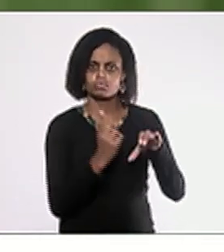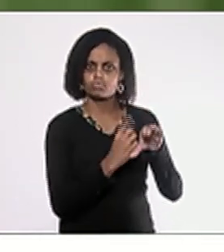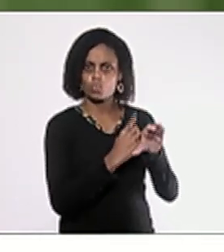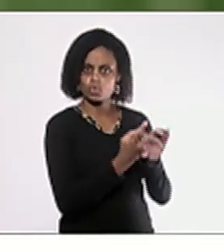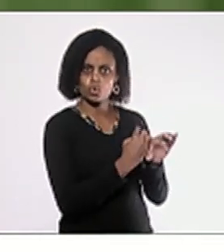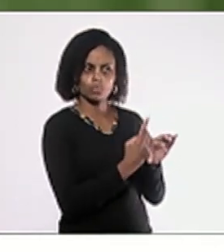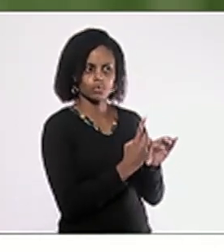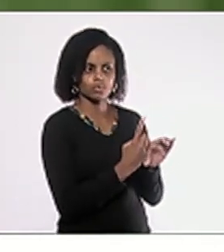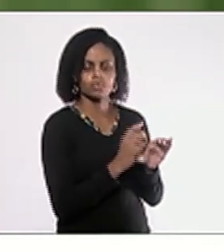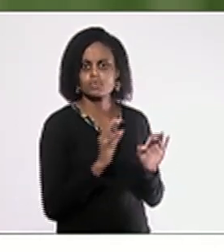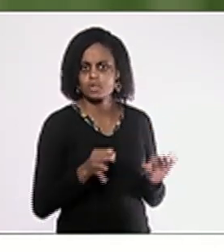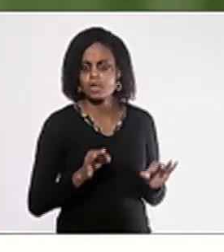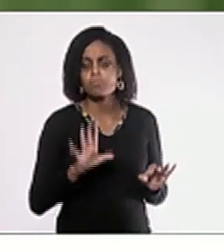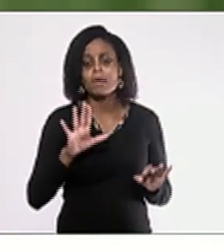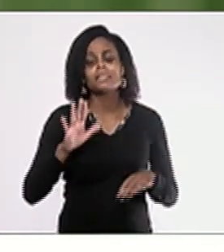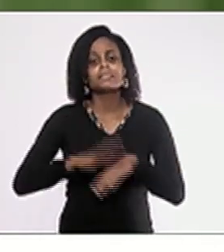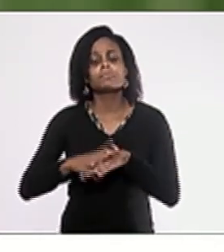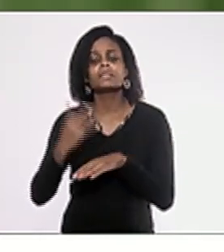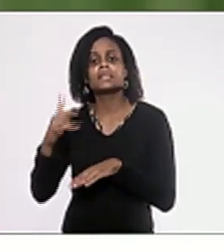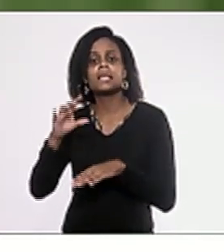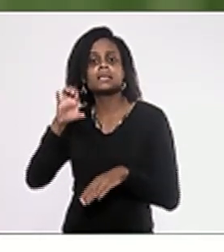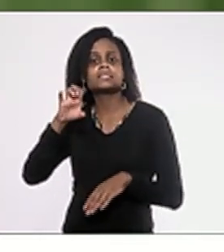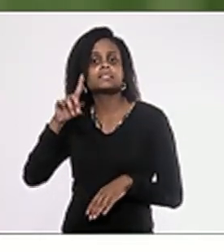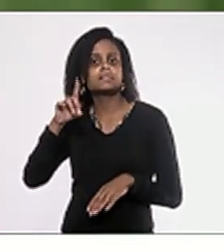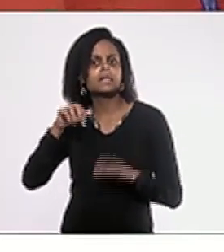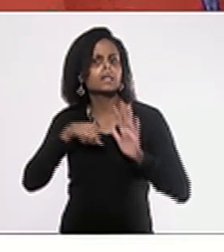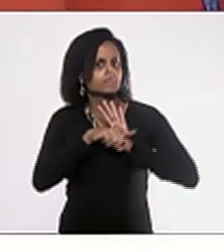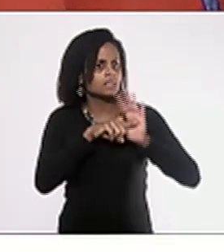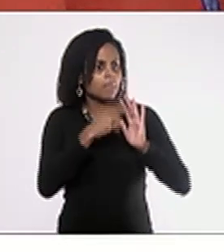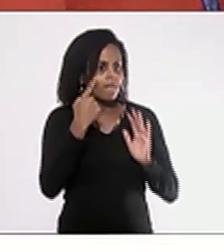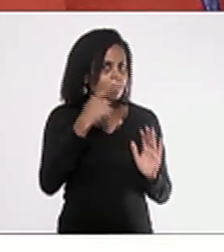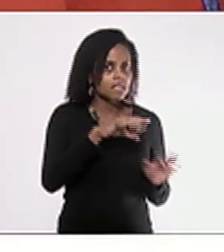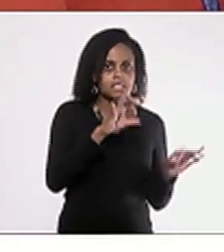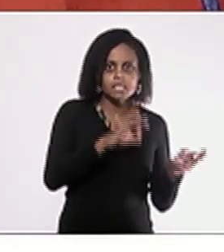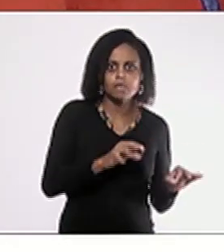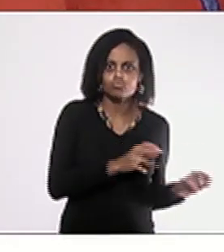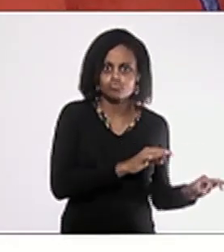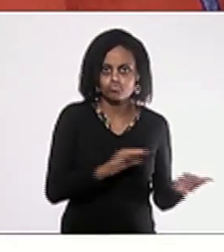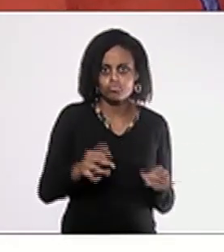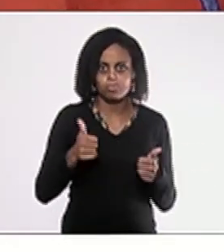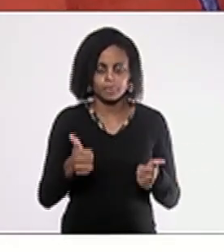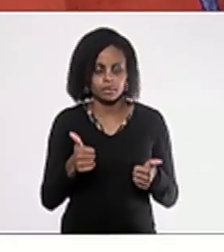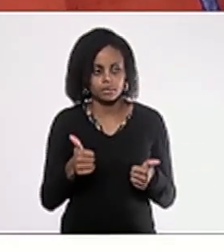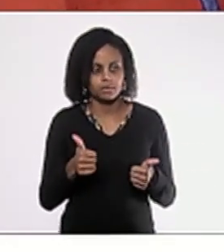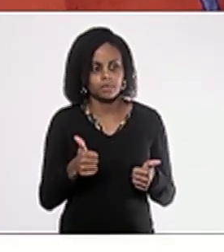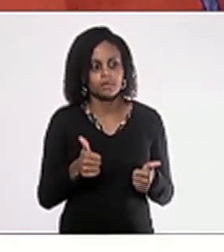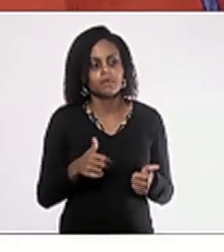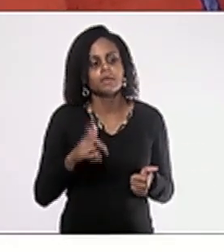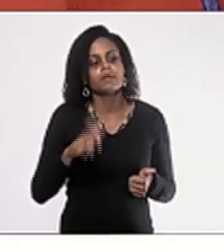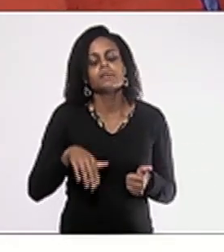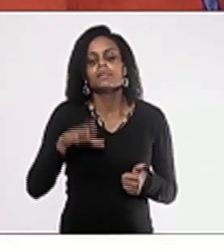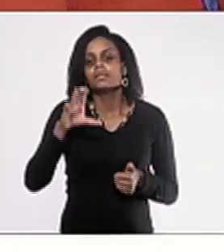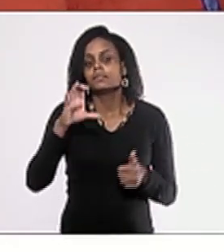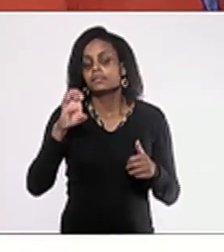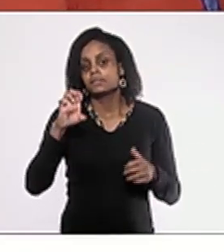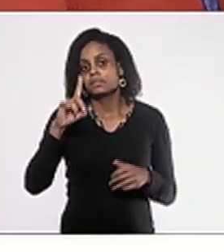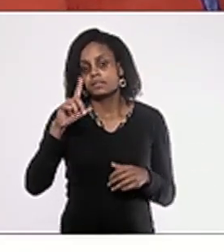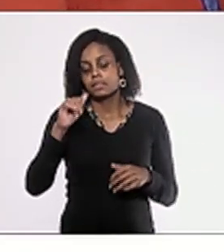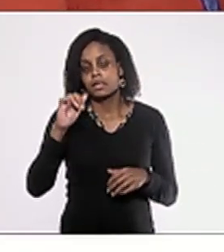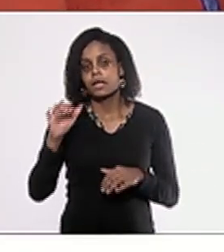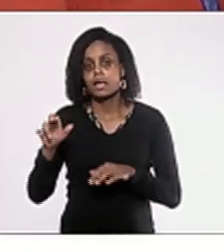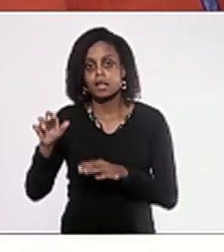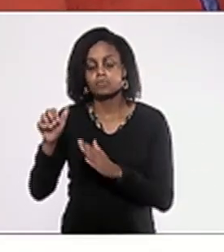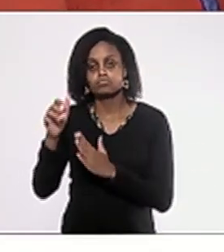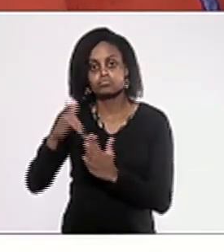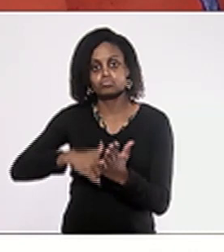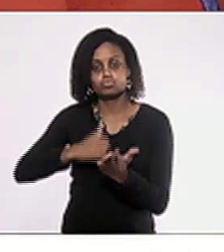pela própria SEDAI, pelo que eu entendi. É isso? Né? A SEDAI ela contratou o serviço de